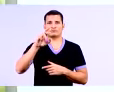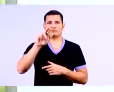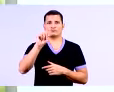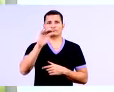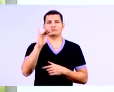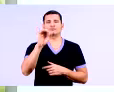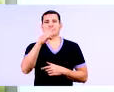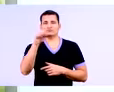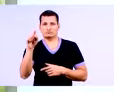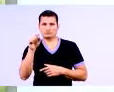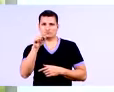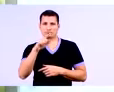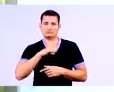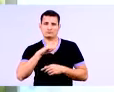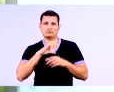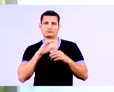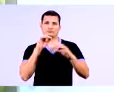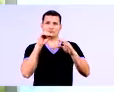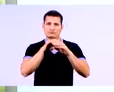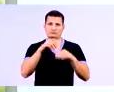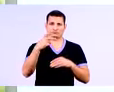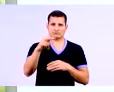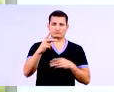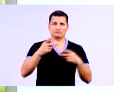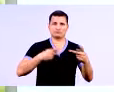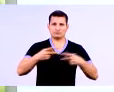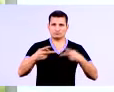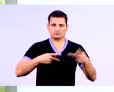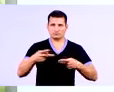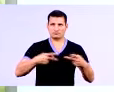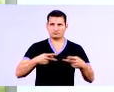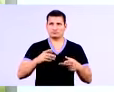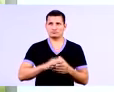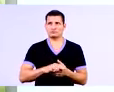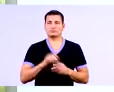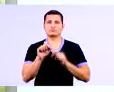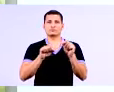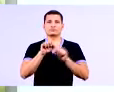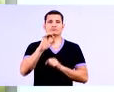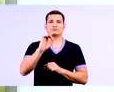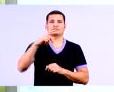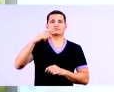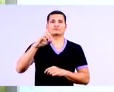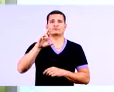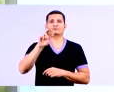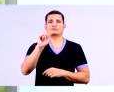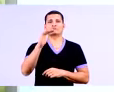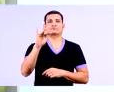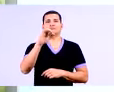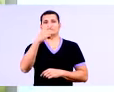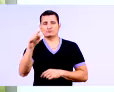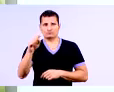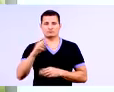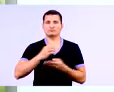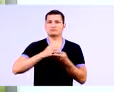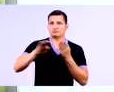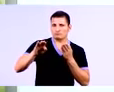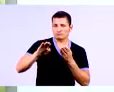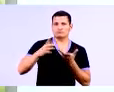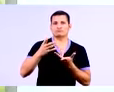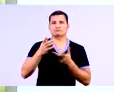você disponibiliza dentro do seu projeto. Ou seja, o que é uma operação? Enviar o formulário é uma